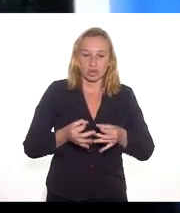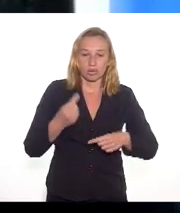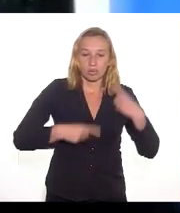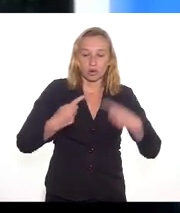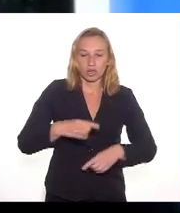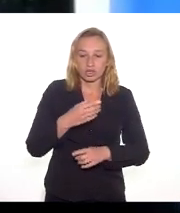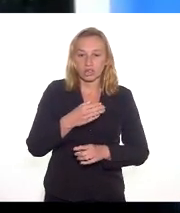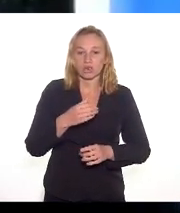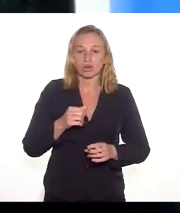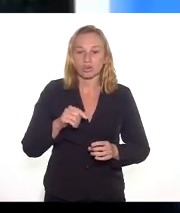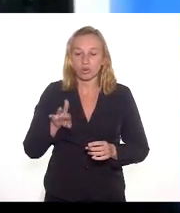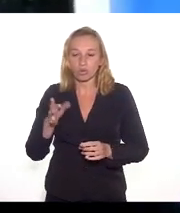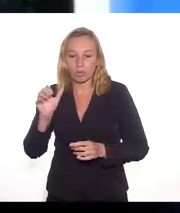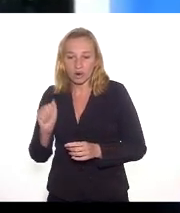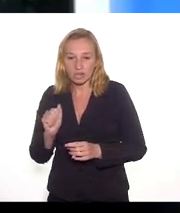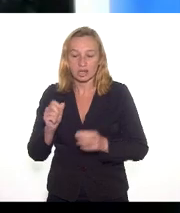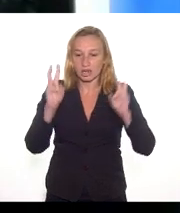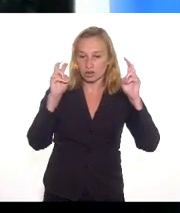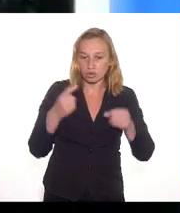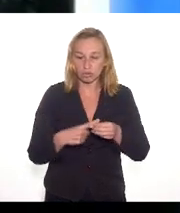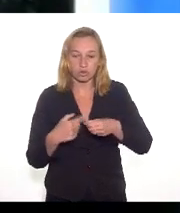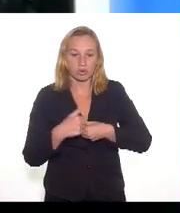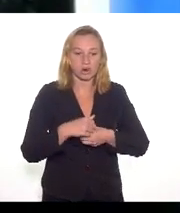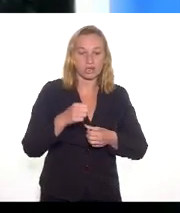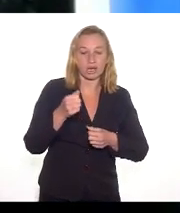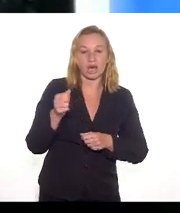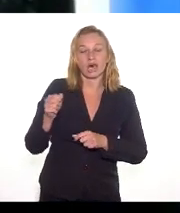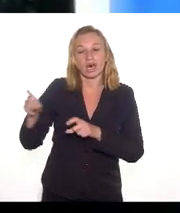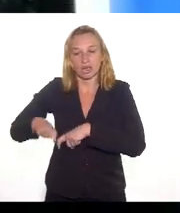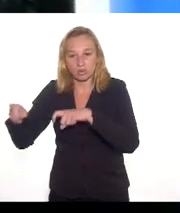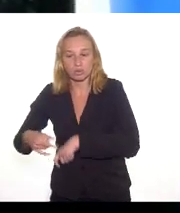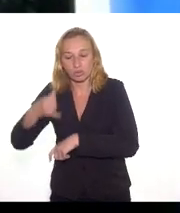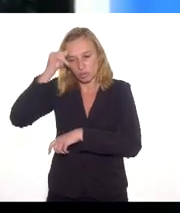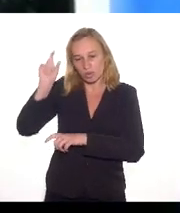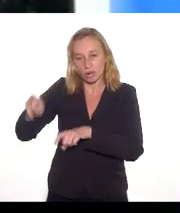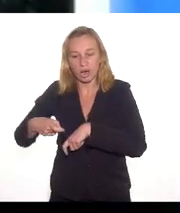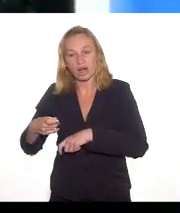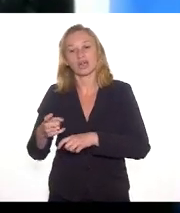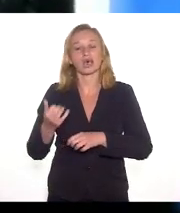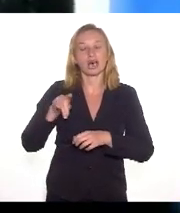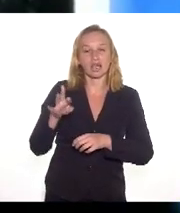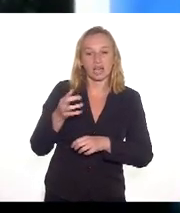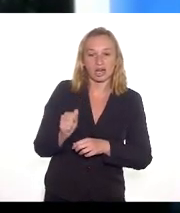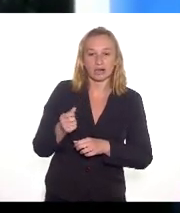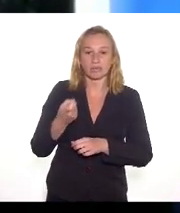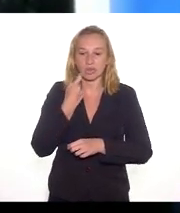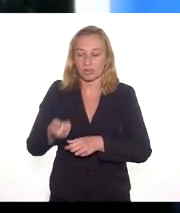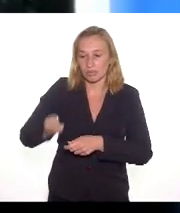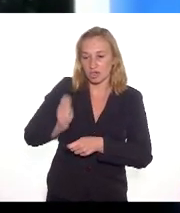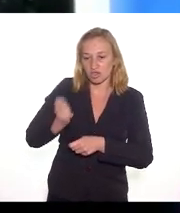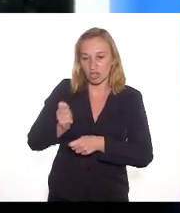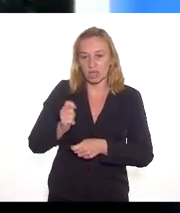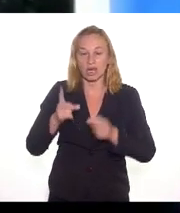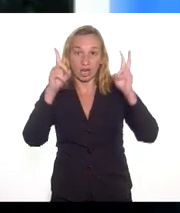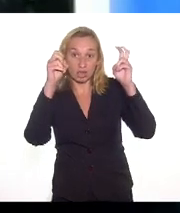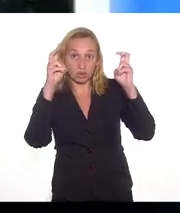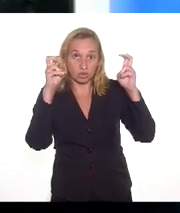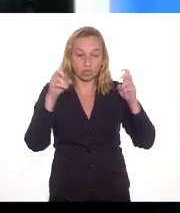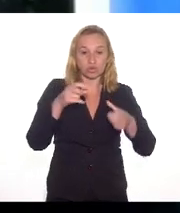Urbana, Habitação e Assuntos Fundiários, de Agricultura, Pecuária e Política Rural, Agrária e Pesqueira, de Assuntos